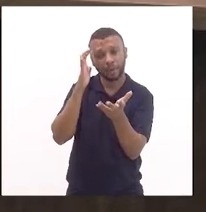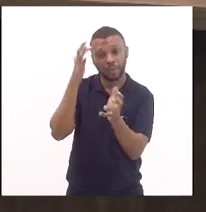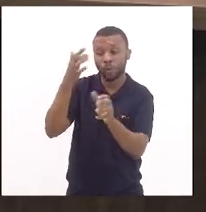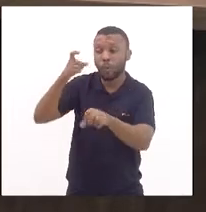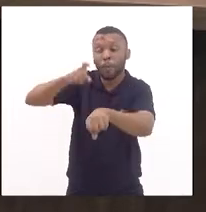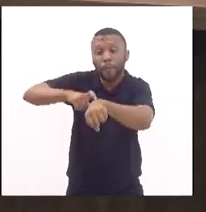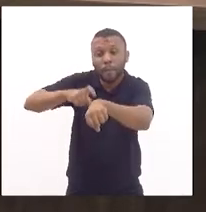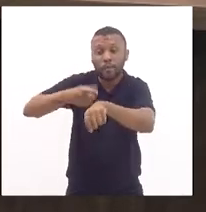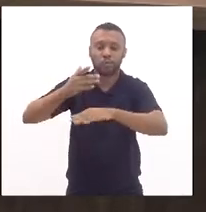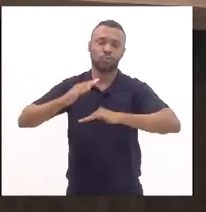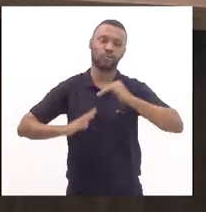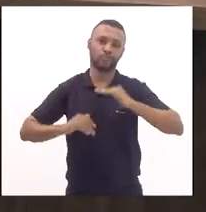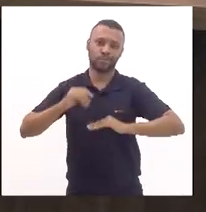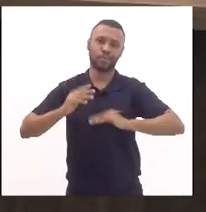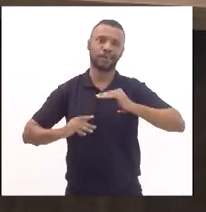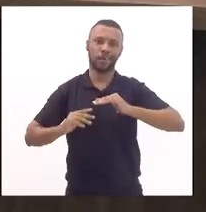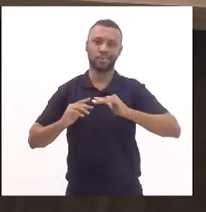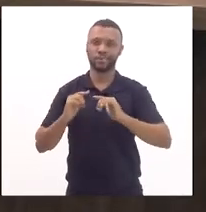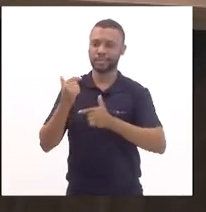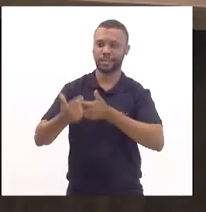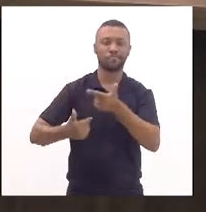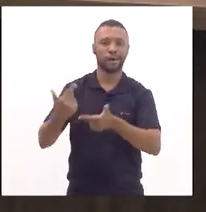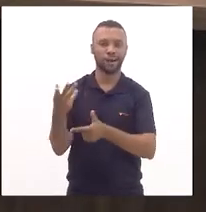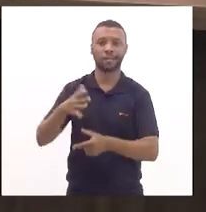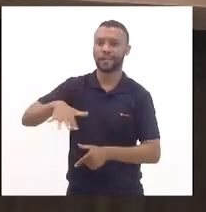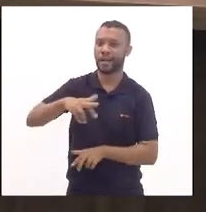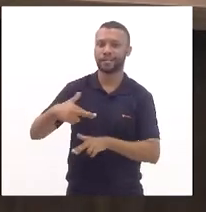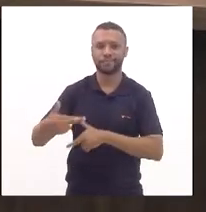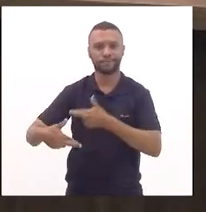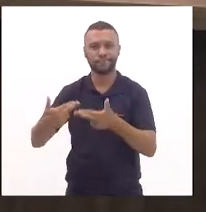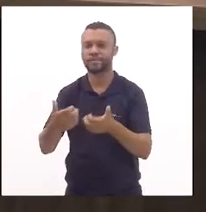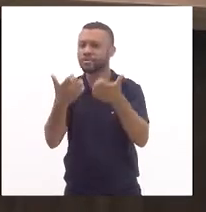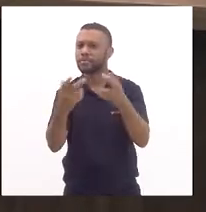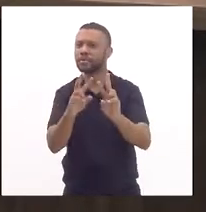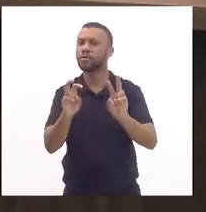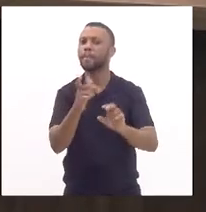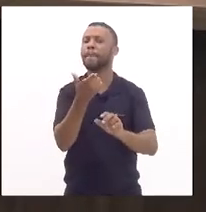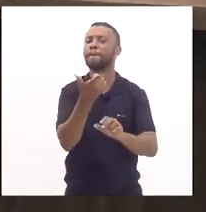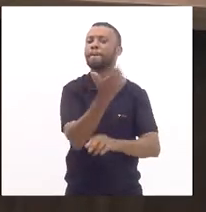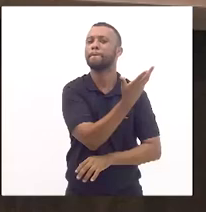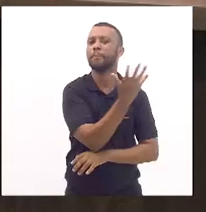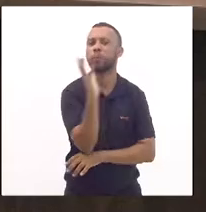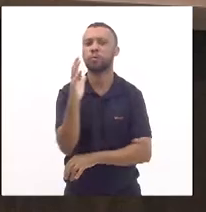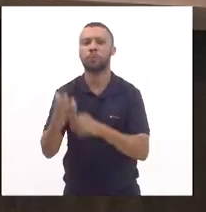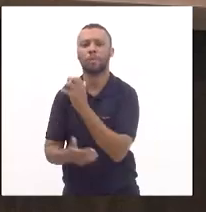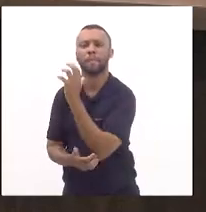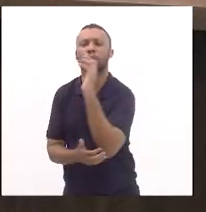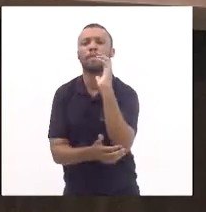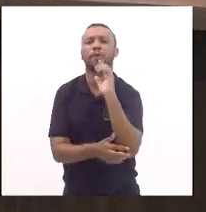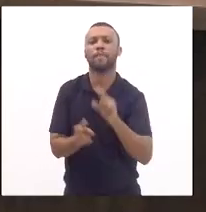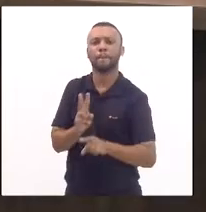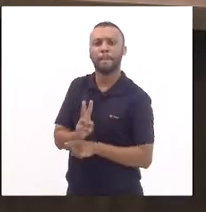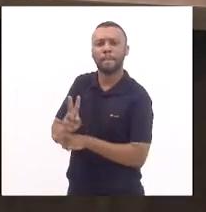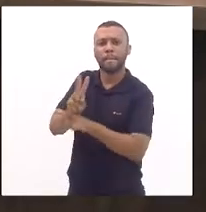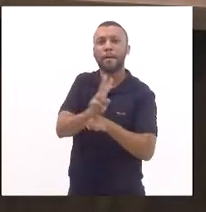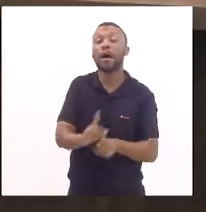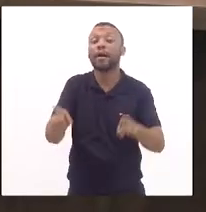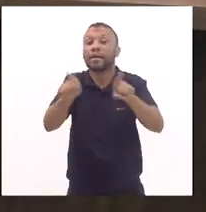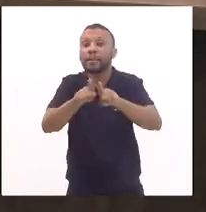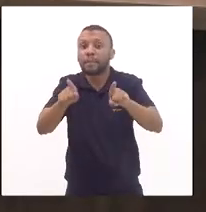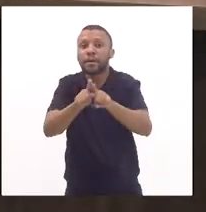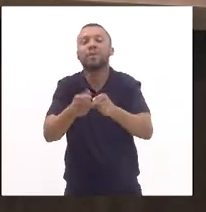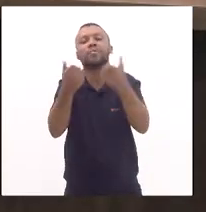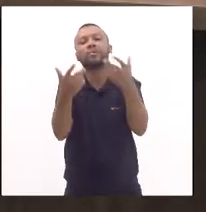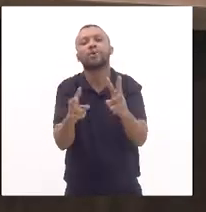recicladores, é um projeto que diz respeito a meio ambiente, é um projeto que diz respeito também